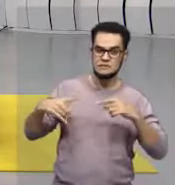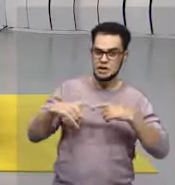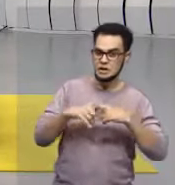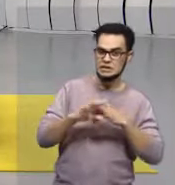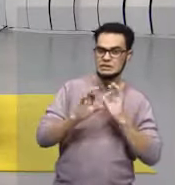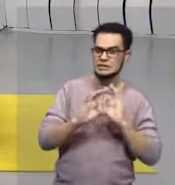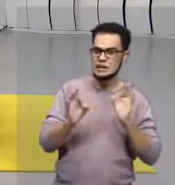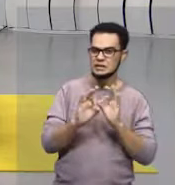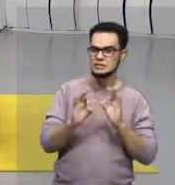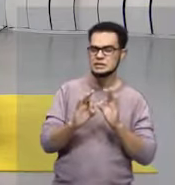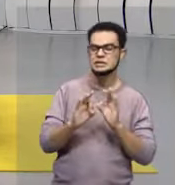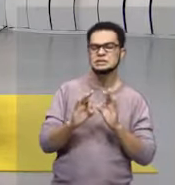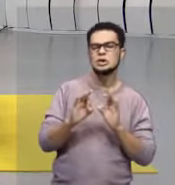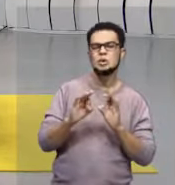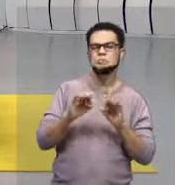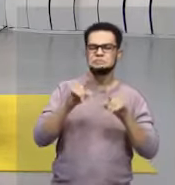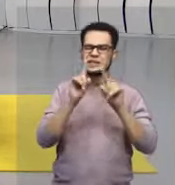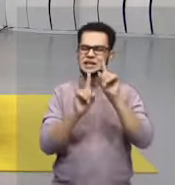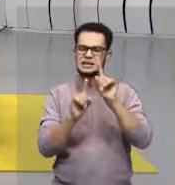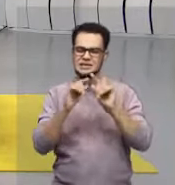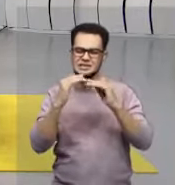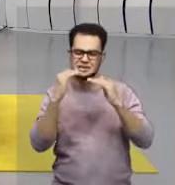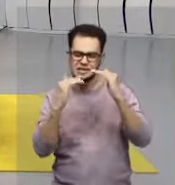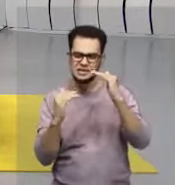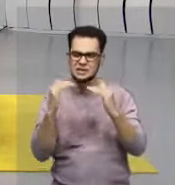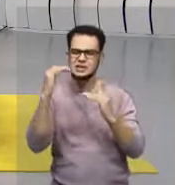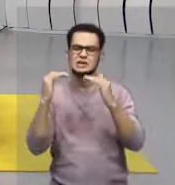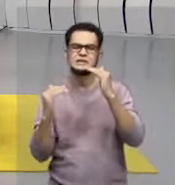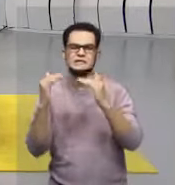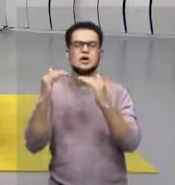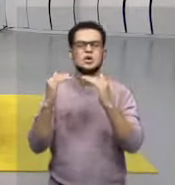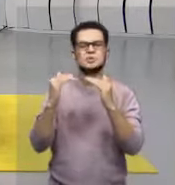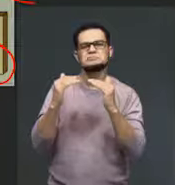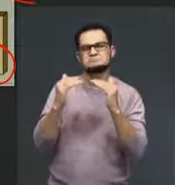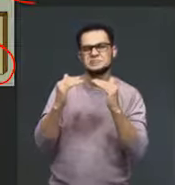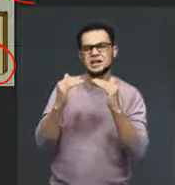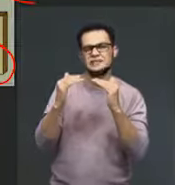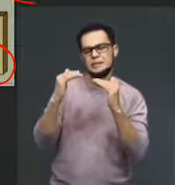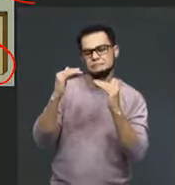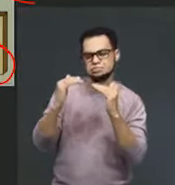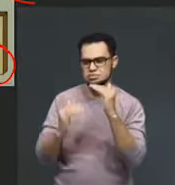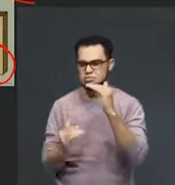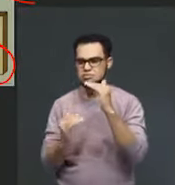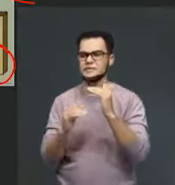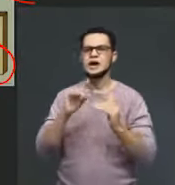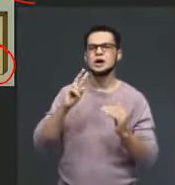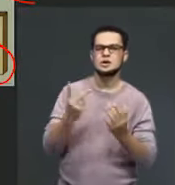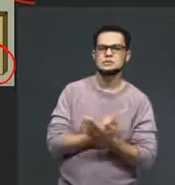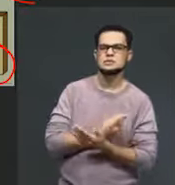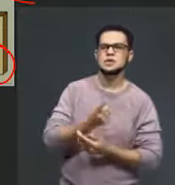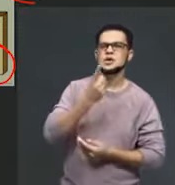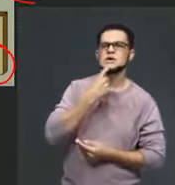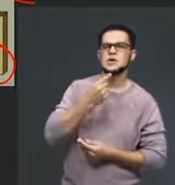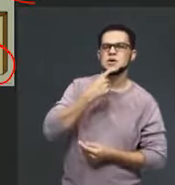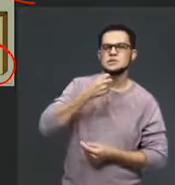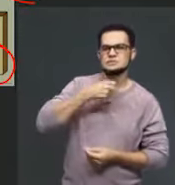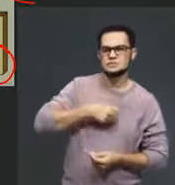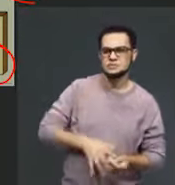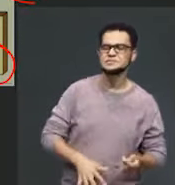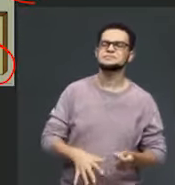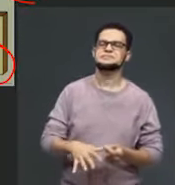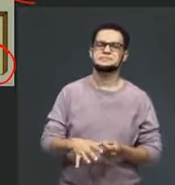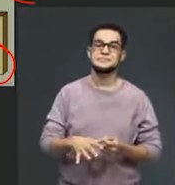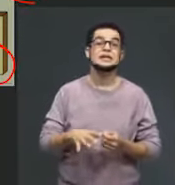vai cair e vai acontecer menstruação. Então, menstruação coincide com níveis